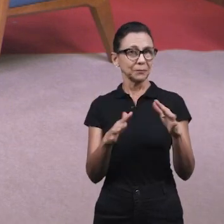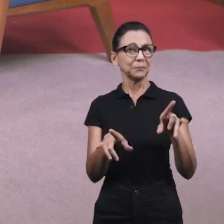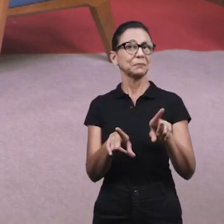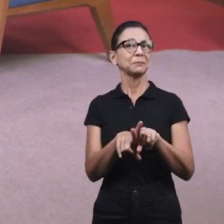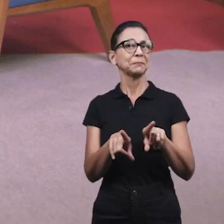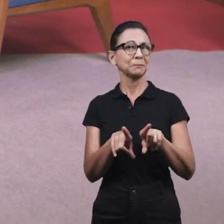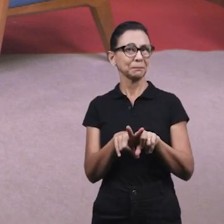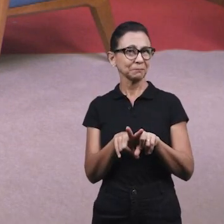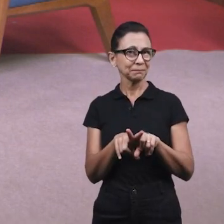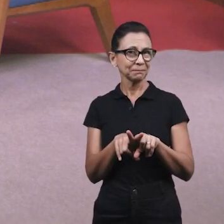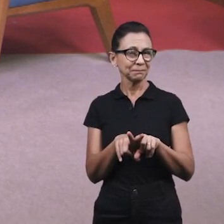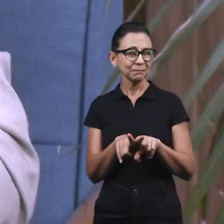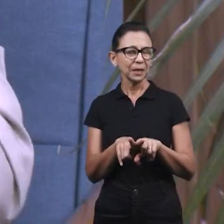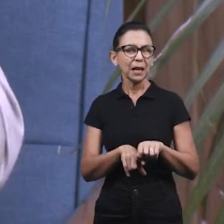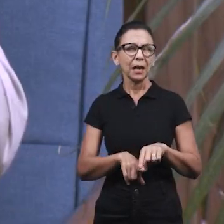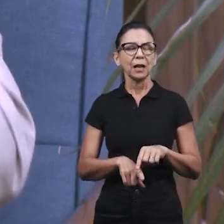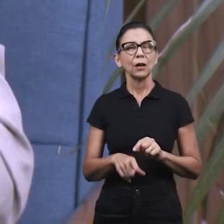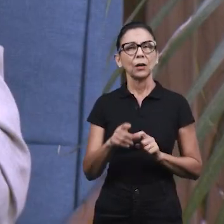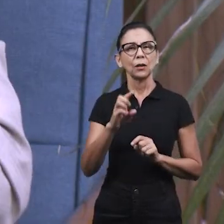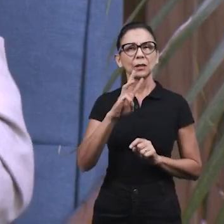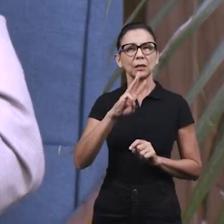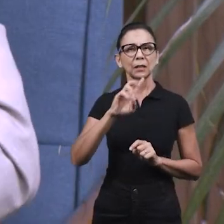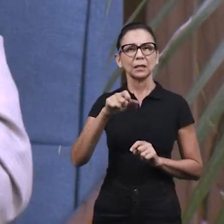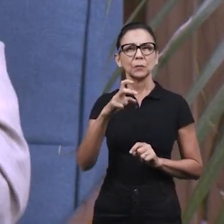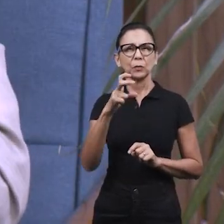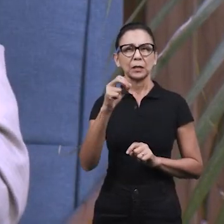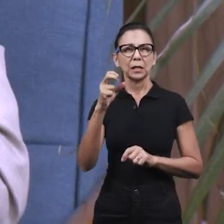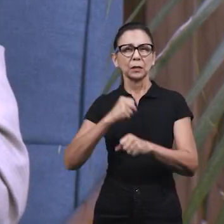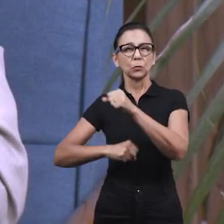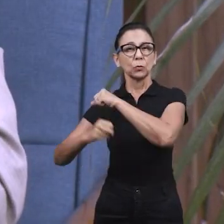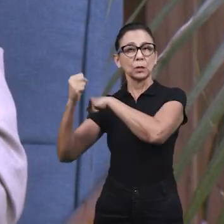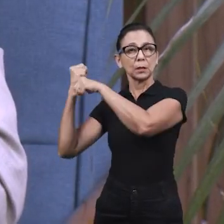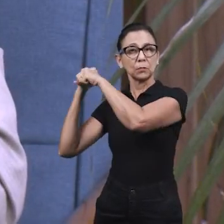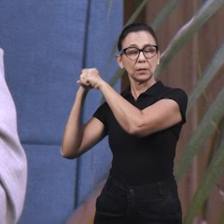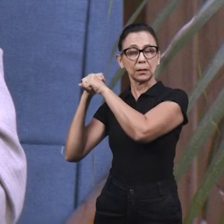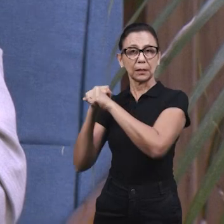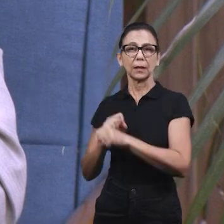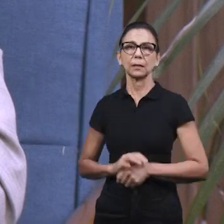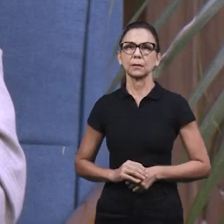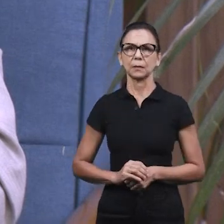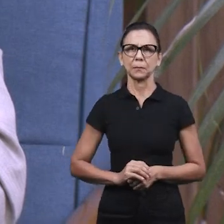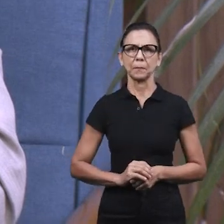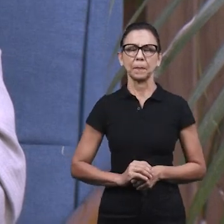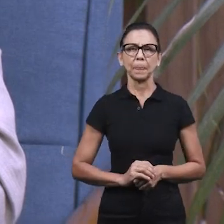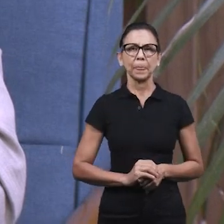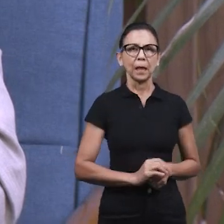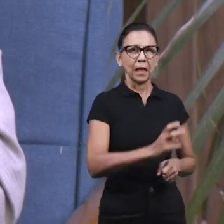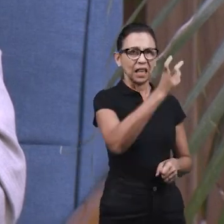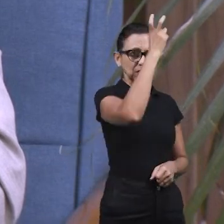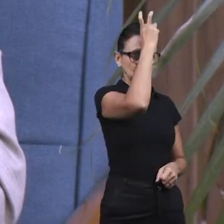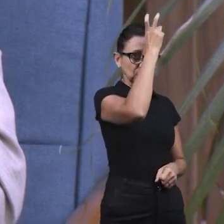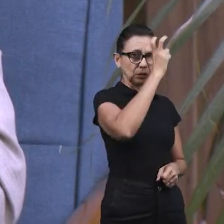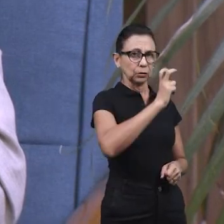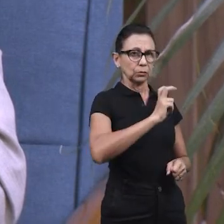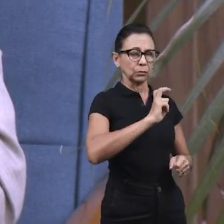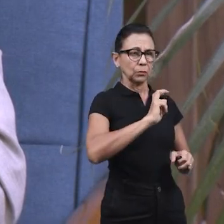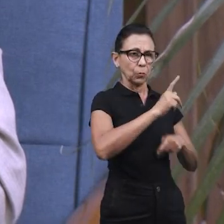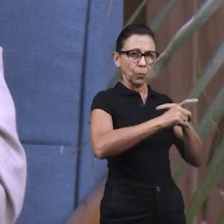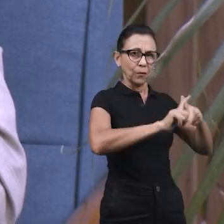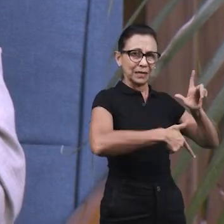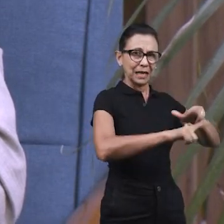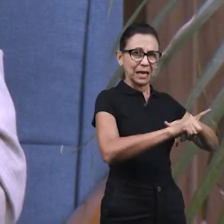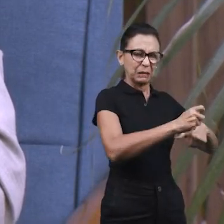a sua família. Há cerca de 3.500 anos atrás, o povo de Israel deixou de ser escravo no